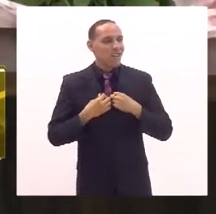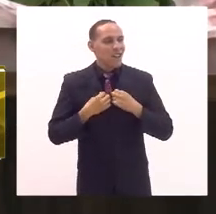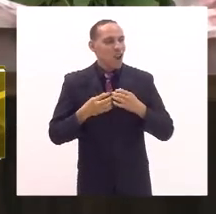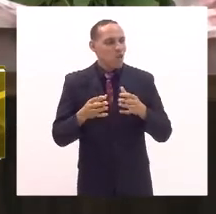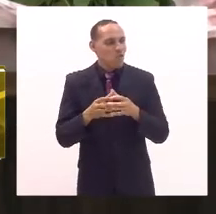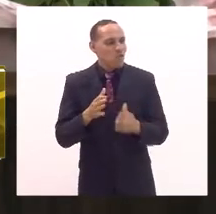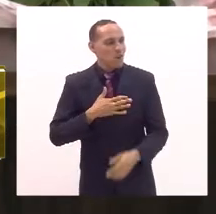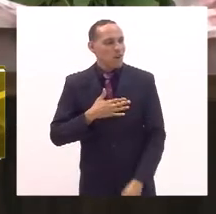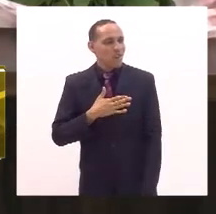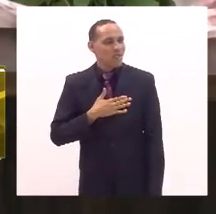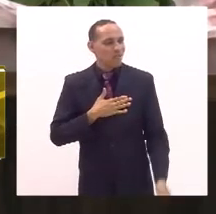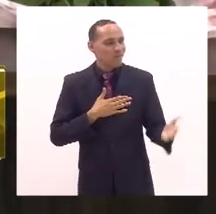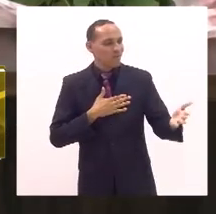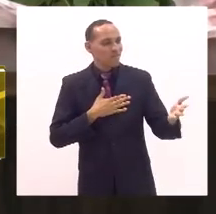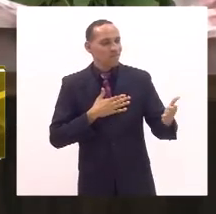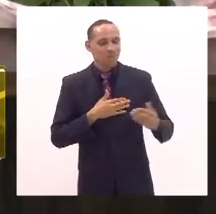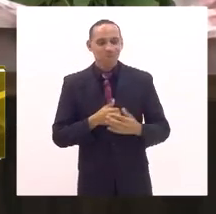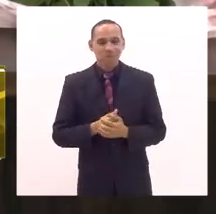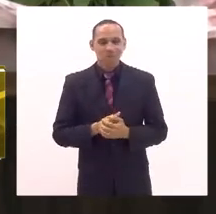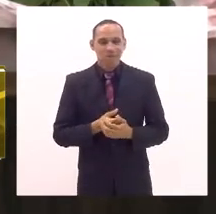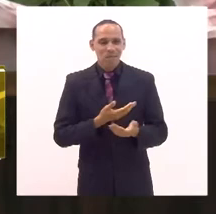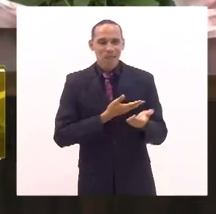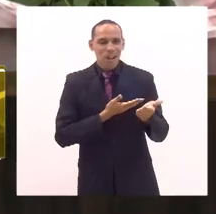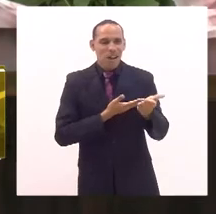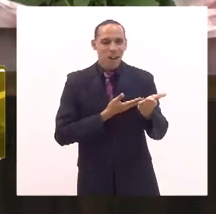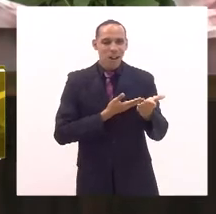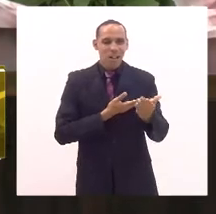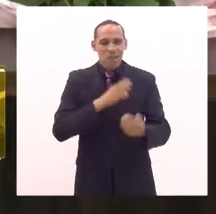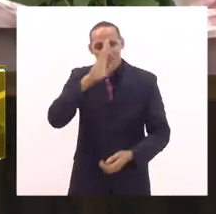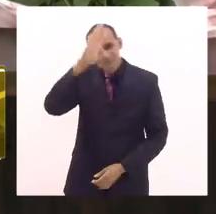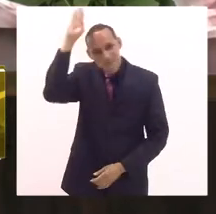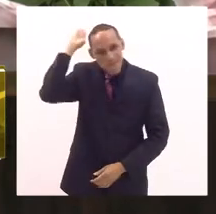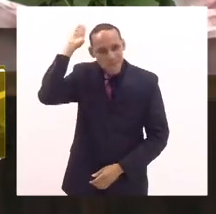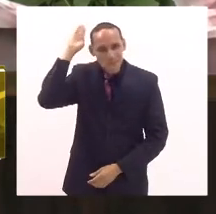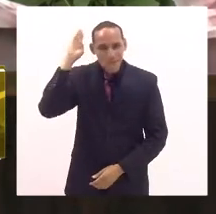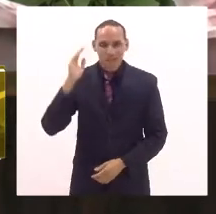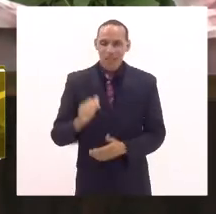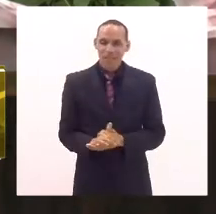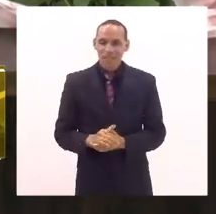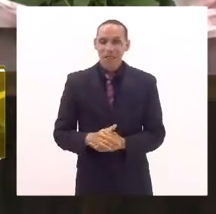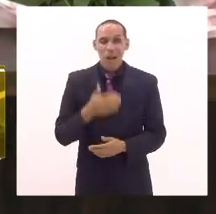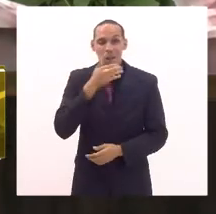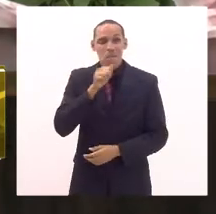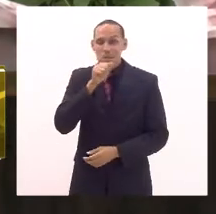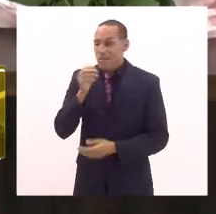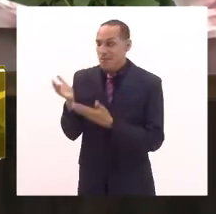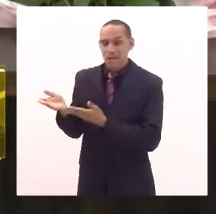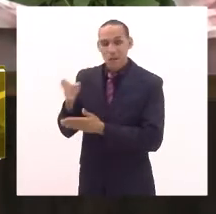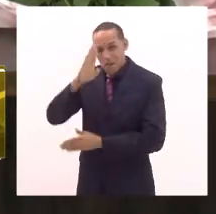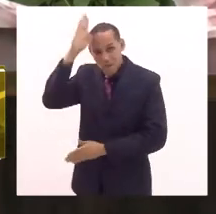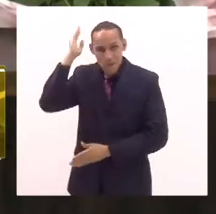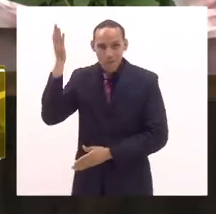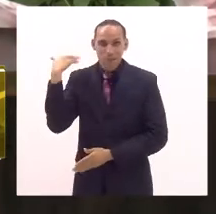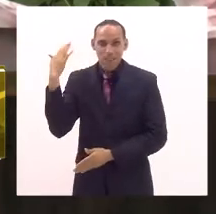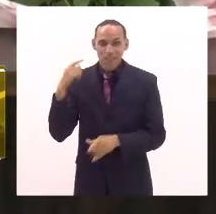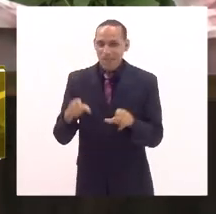turma, olhar aqui os meus colegas do bombeiro, meu pai que foi bombeiro, que